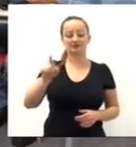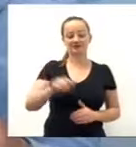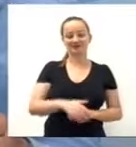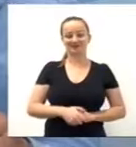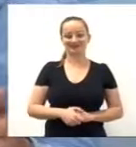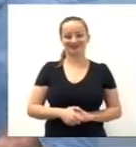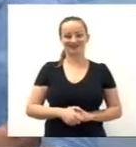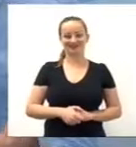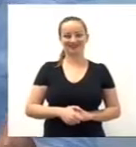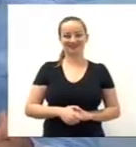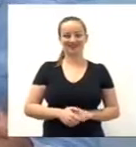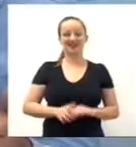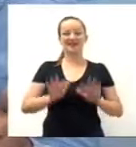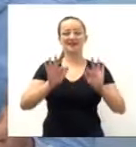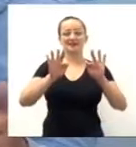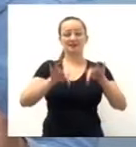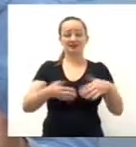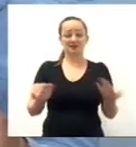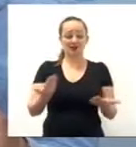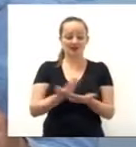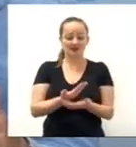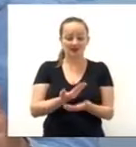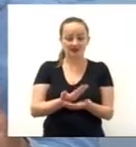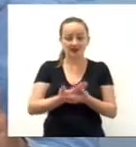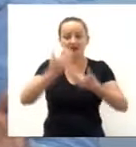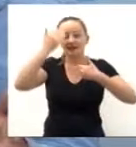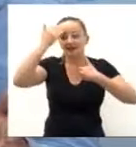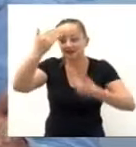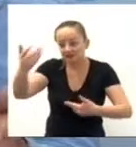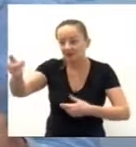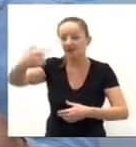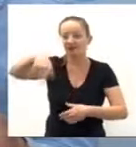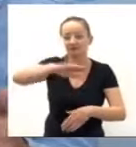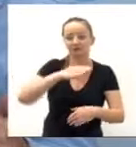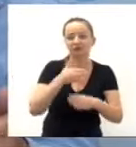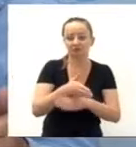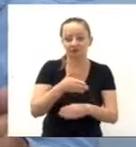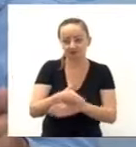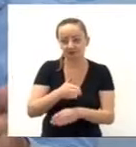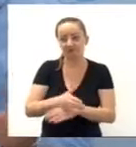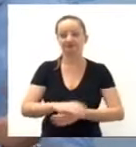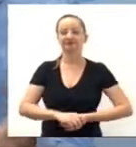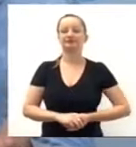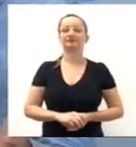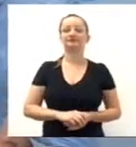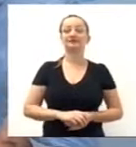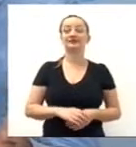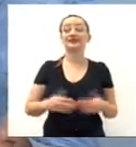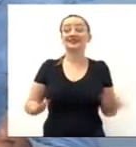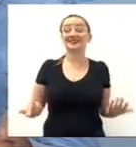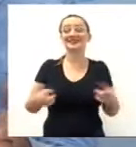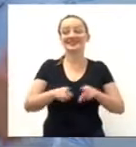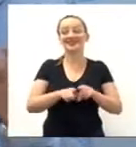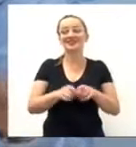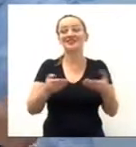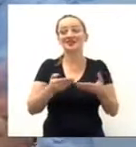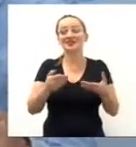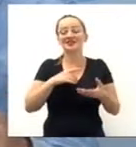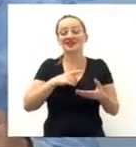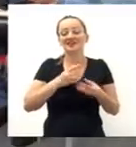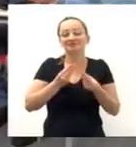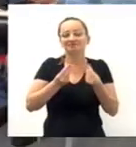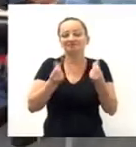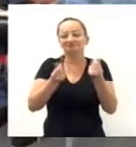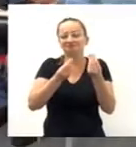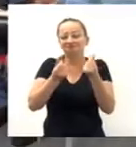Deixar finalizando a nossa aula com agradecimento e a participação de todos vocês. E hoje nós demos um gostinho do